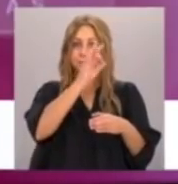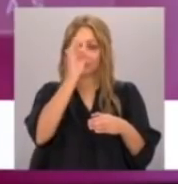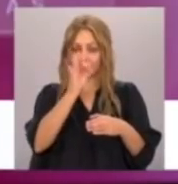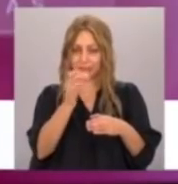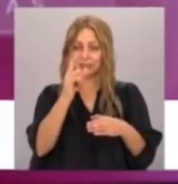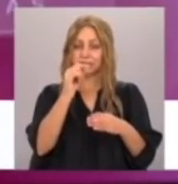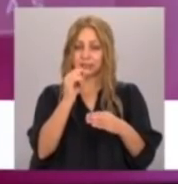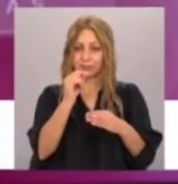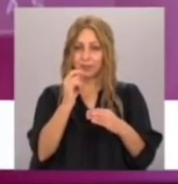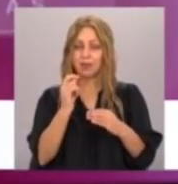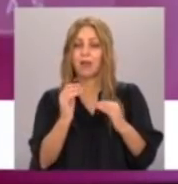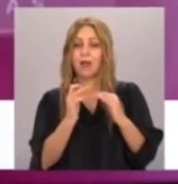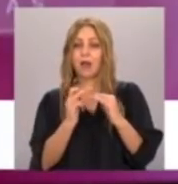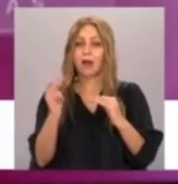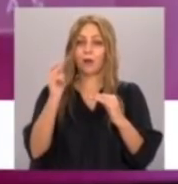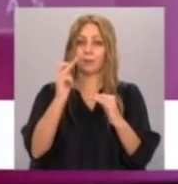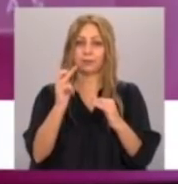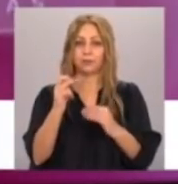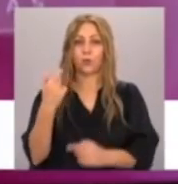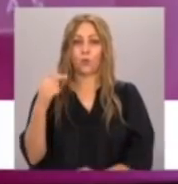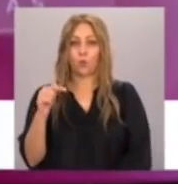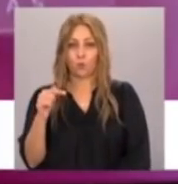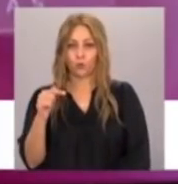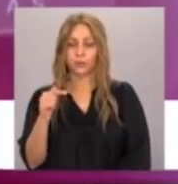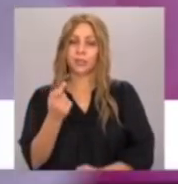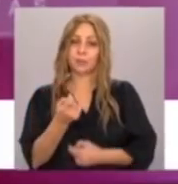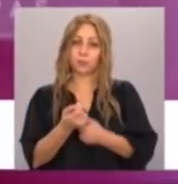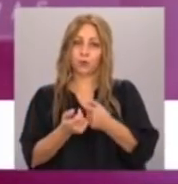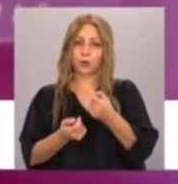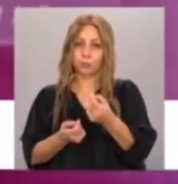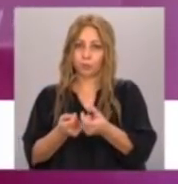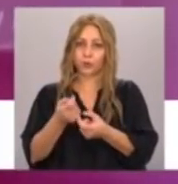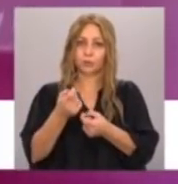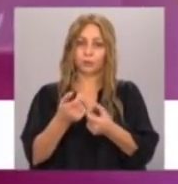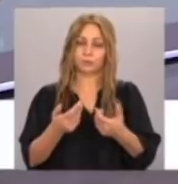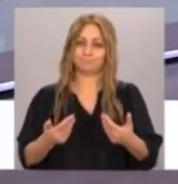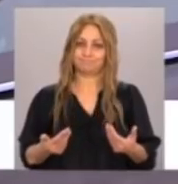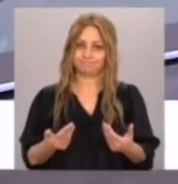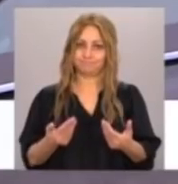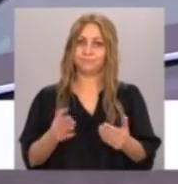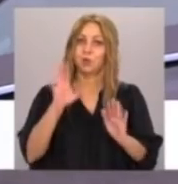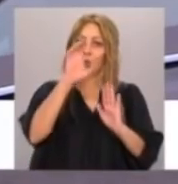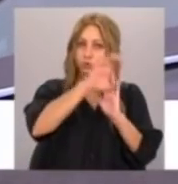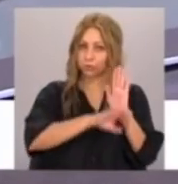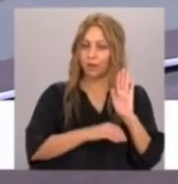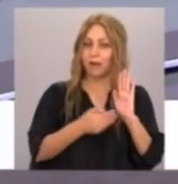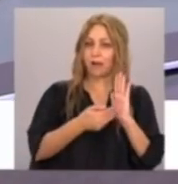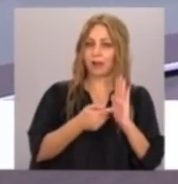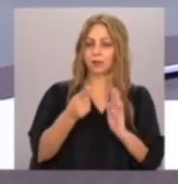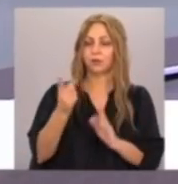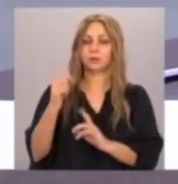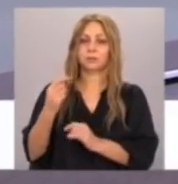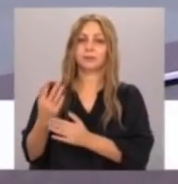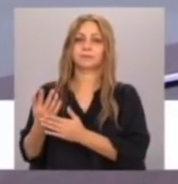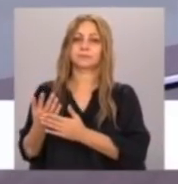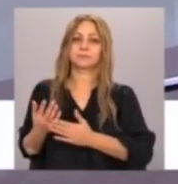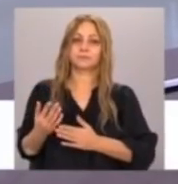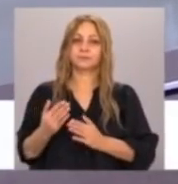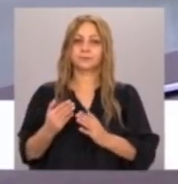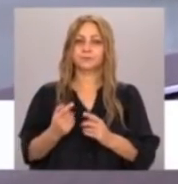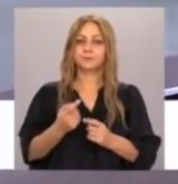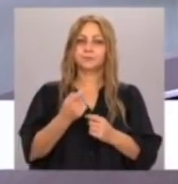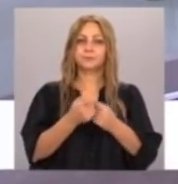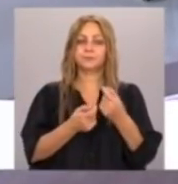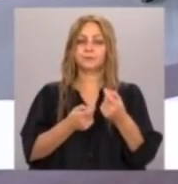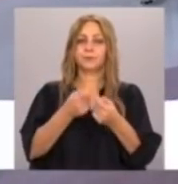de imposto aumentante o imposto Taxa única com isenção é progressivo E aí ó fiz mais nós também temos deduções que é cada filho porque porque é